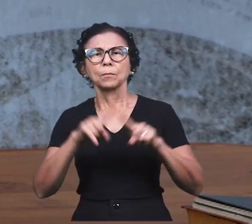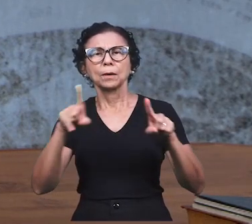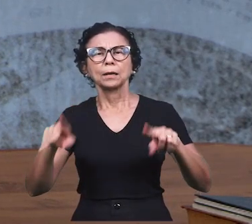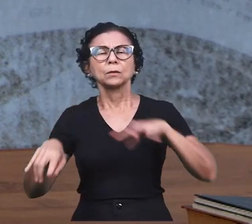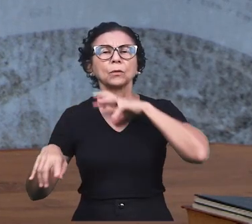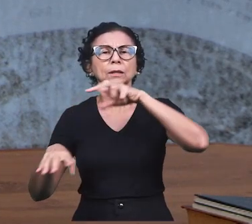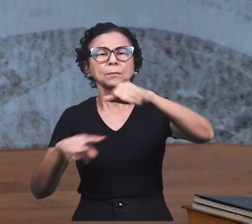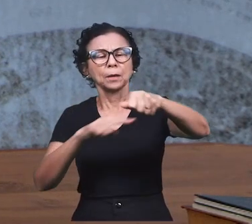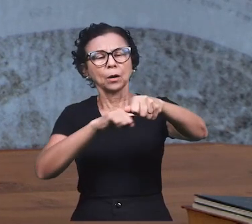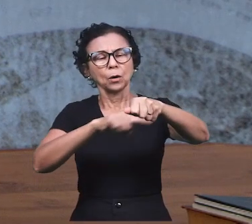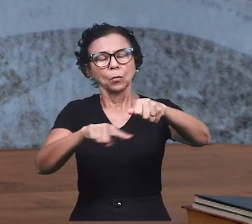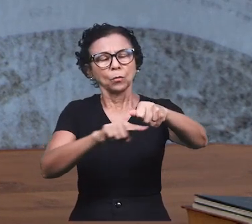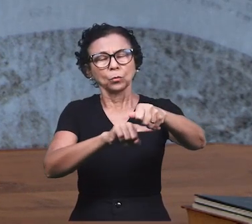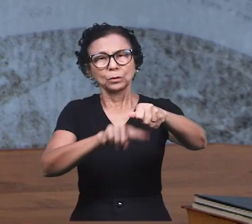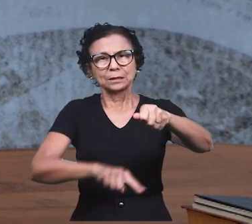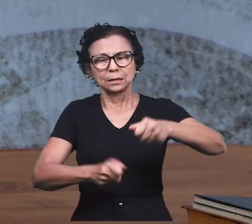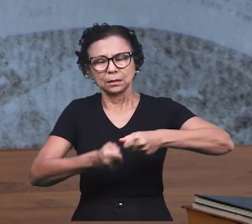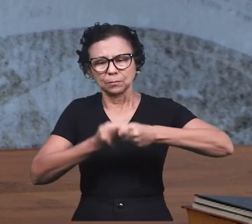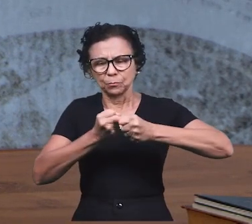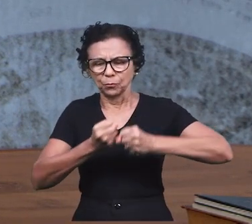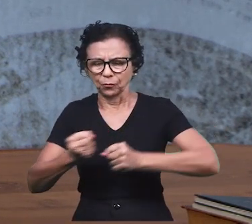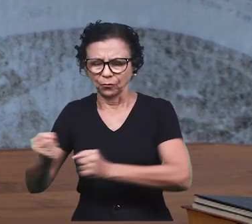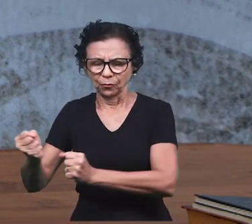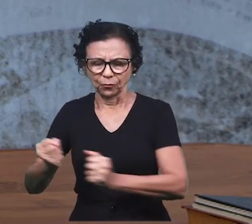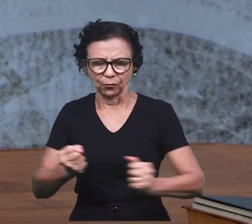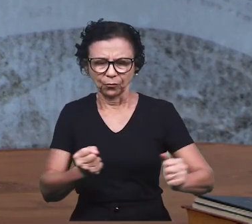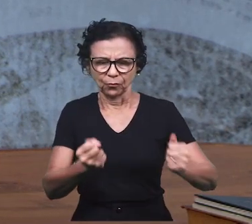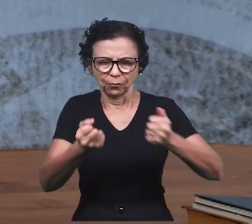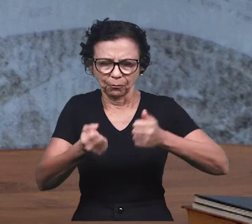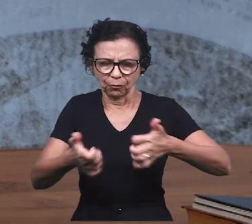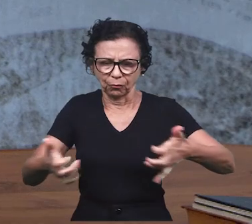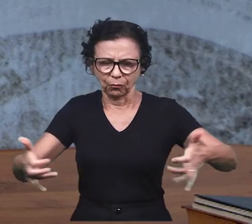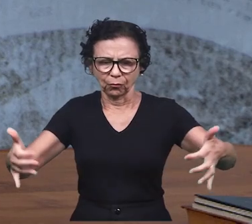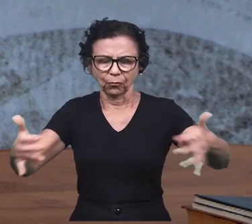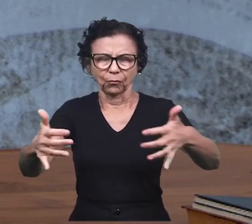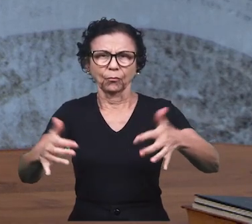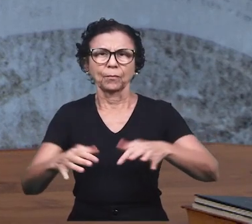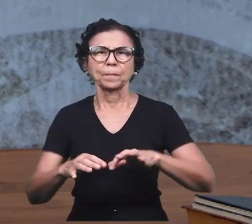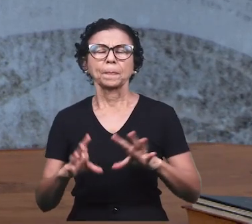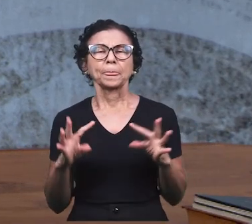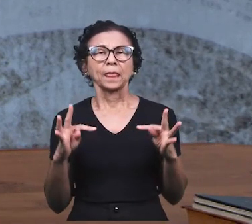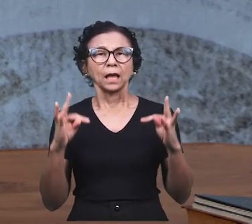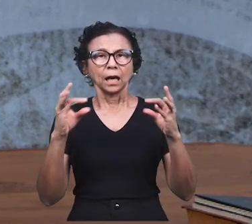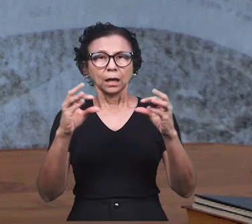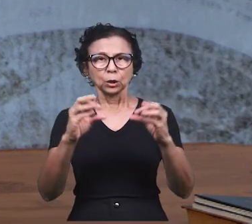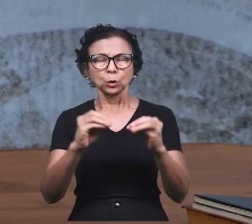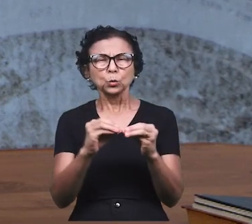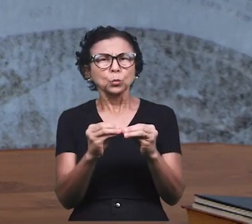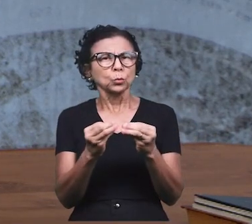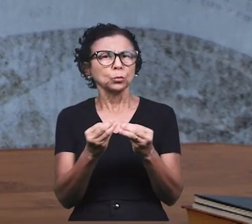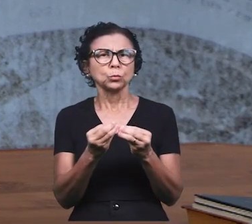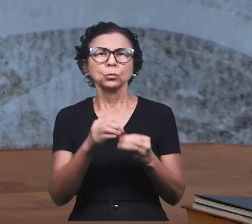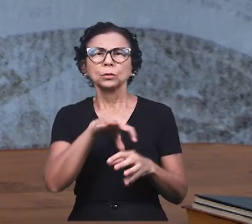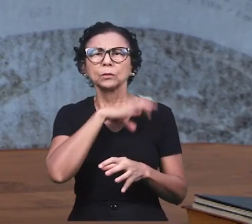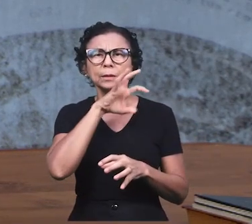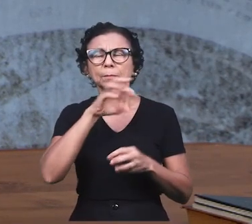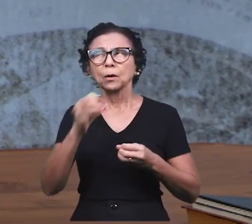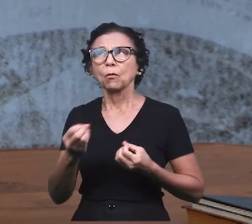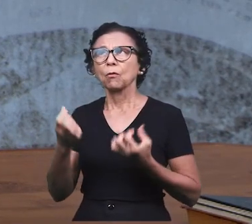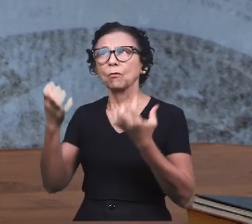redor. E dela se oferecerá toda a sua gordura, a cauda e a gordura que cobre a